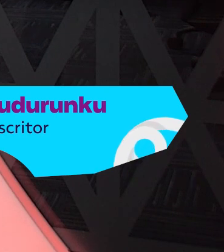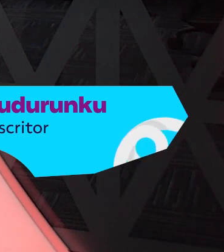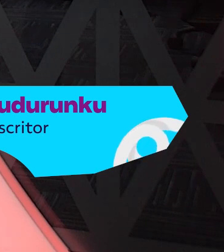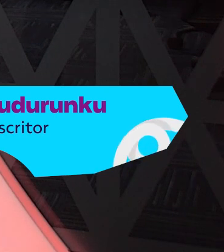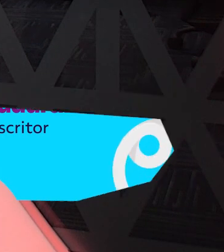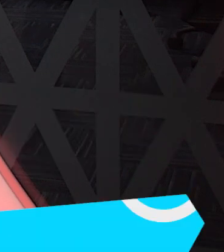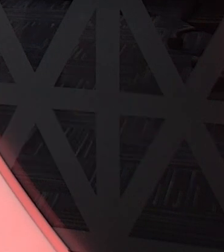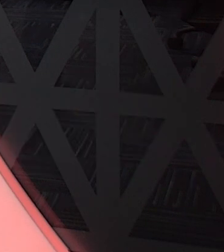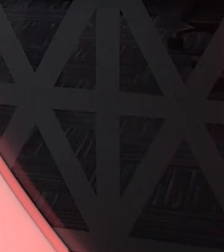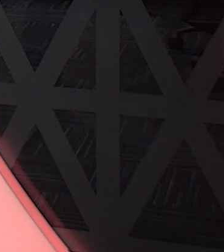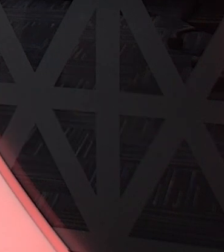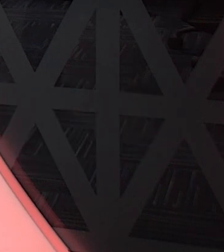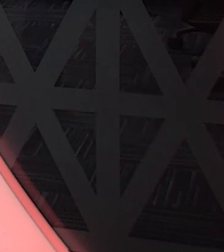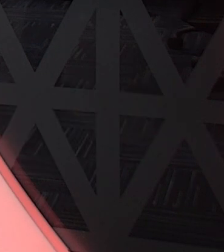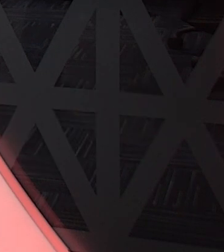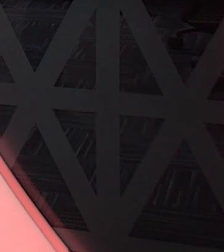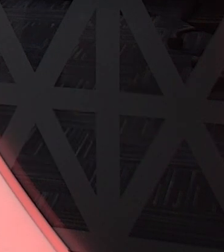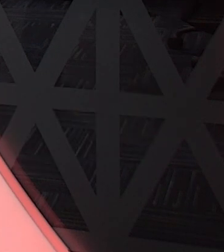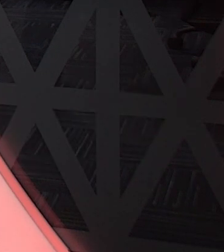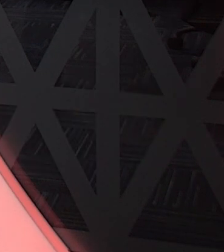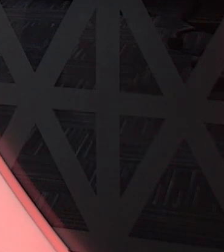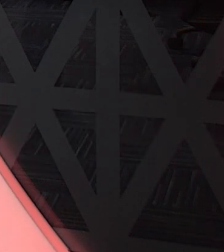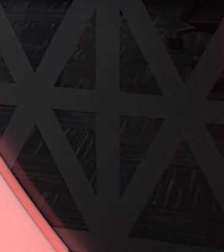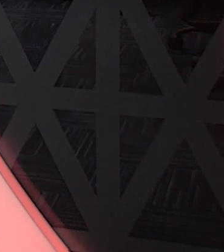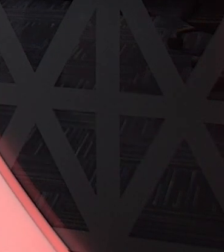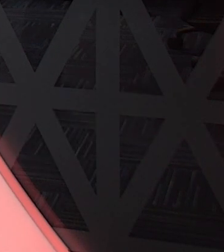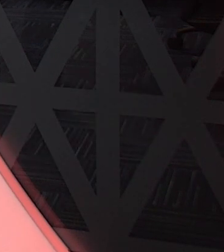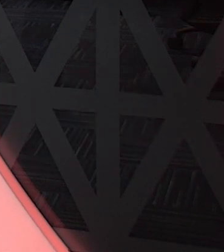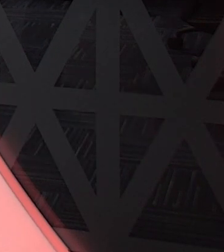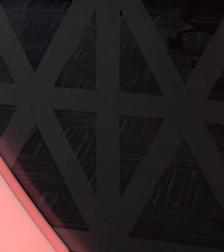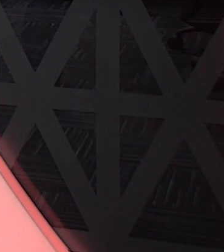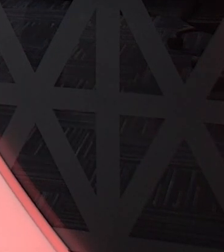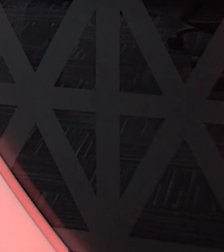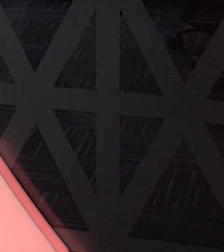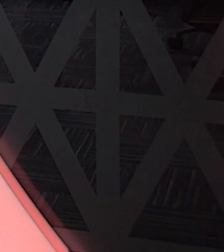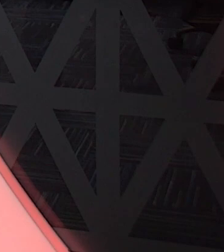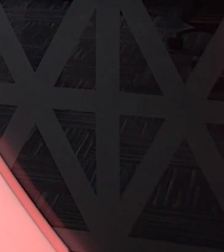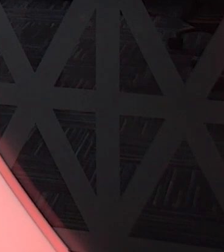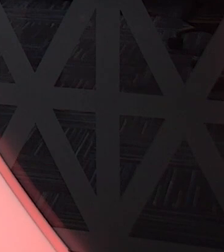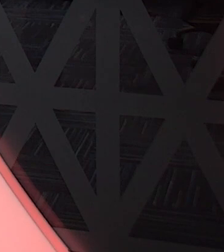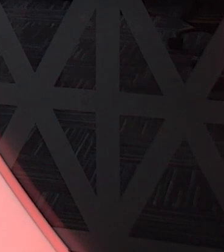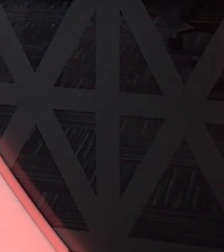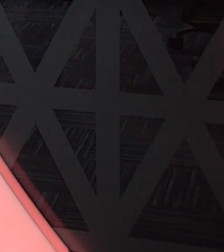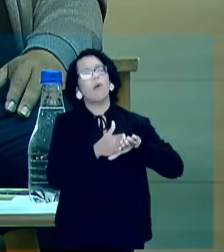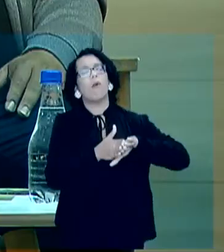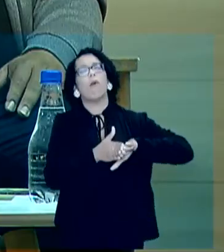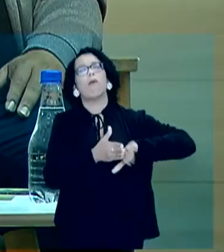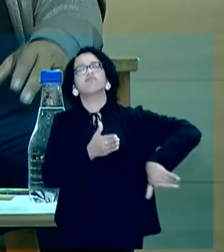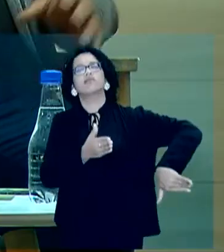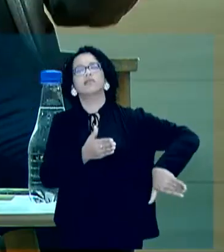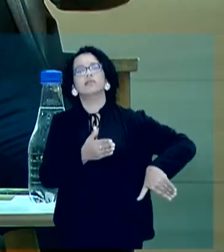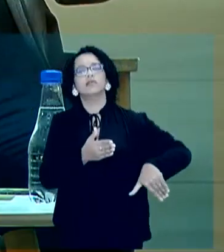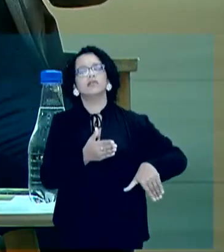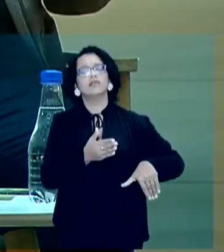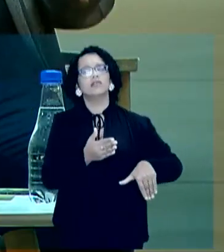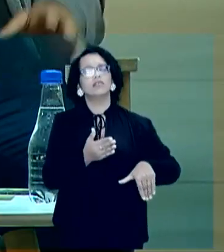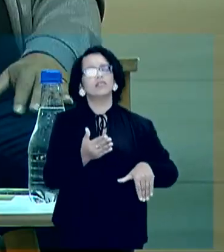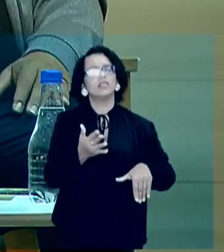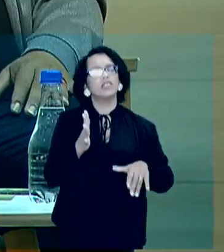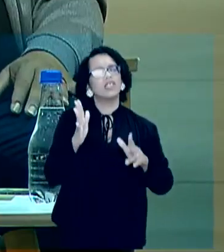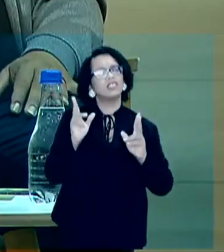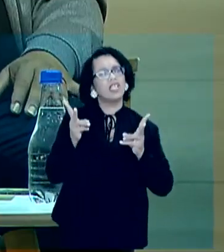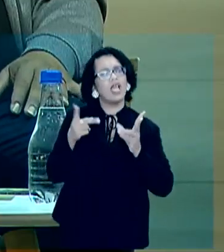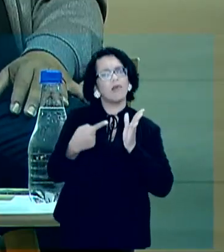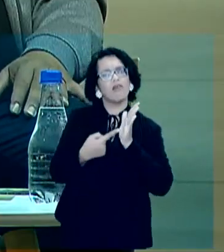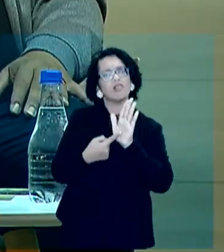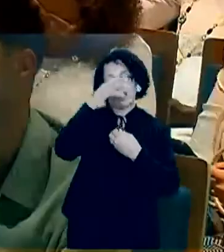olhares diversos, esses olhares múltiplos, para que a gente, de fato, consiga reverberar o que é a identidade